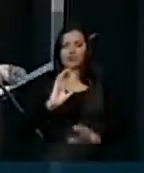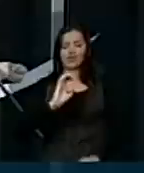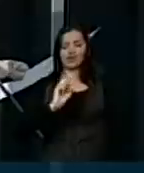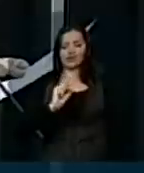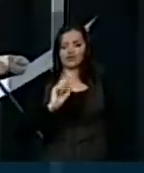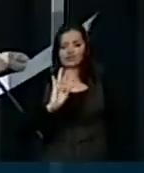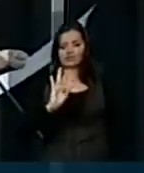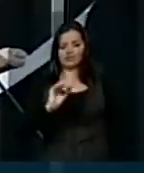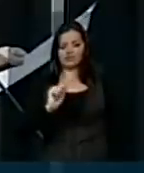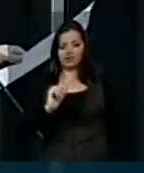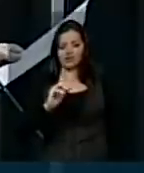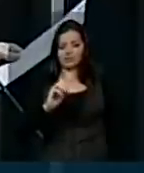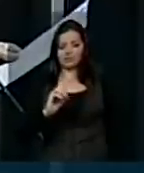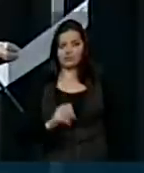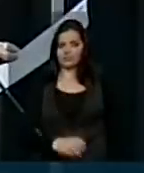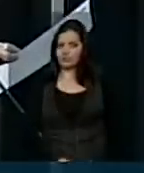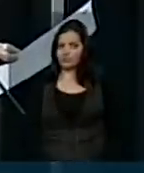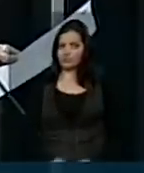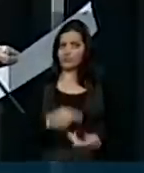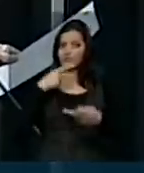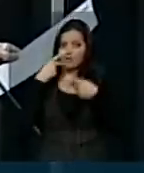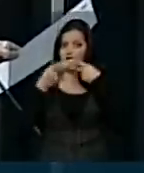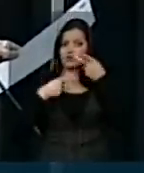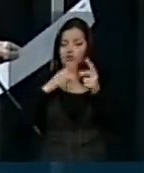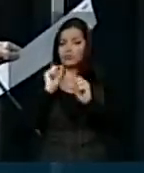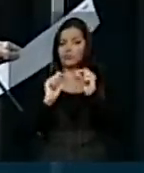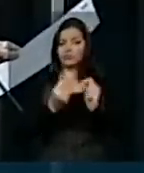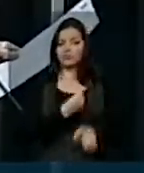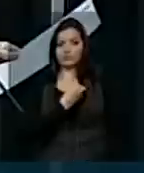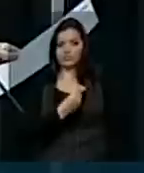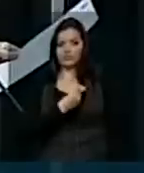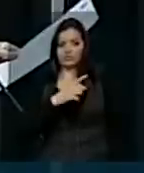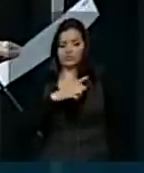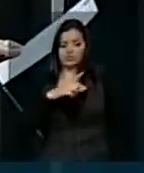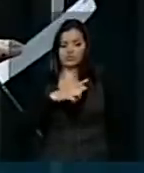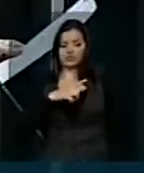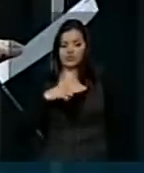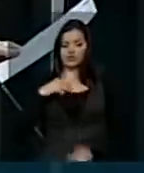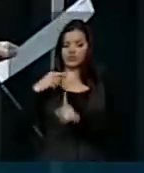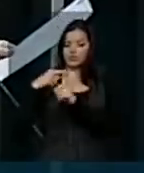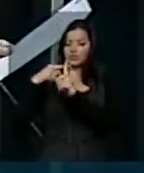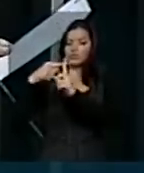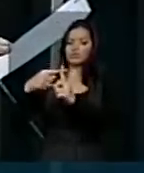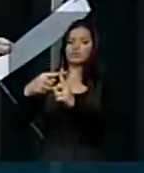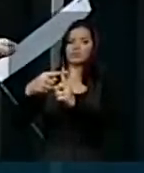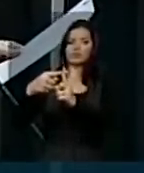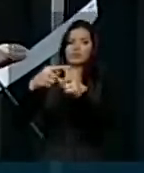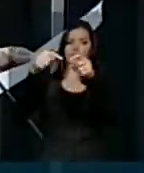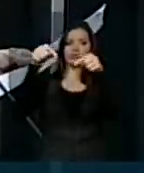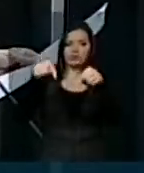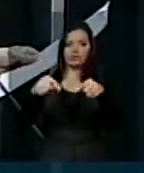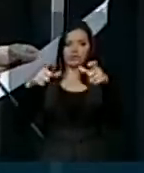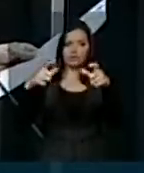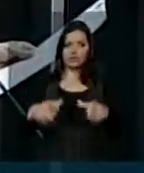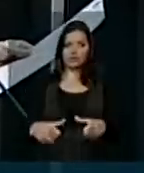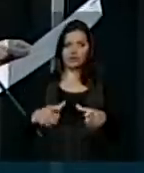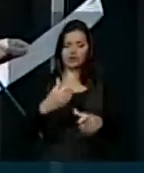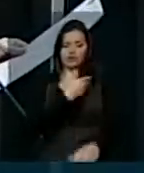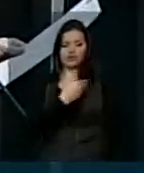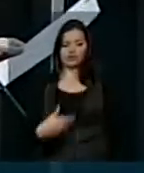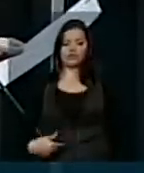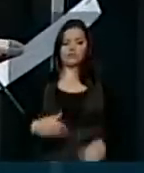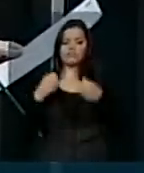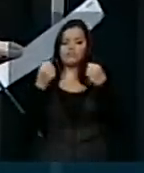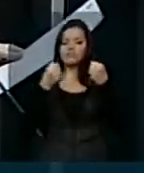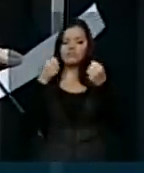falando sobre a existência de crucifixo em repartições públicas e a militância dos religiosos